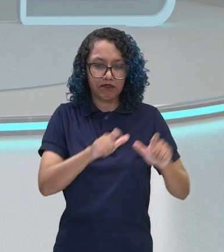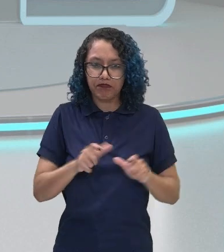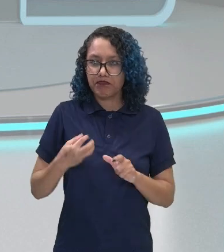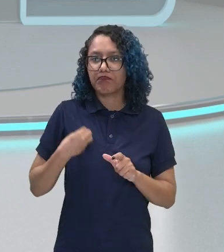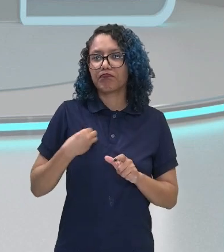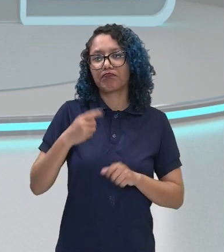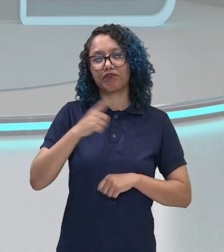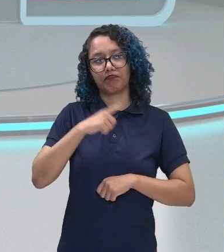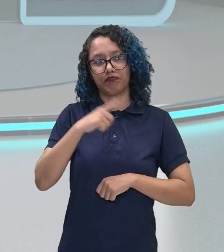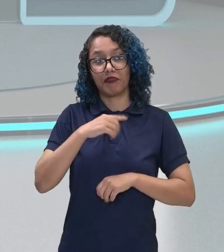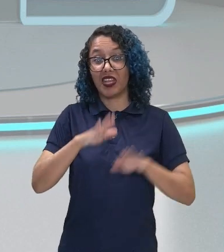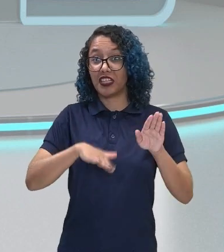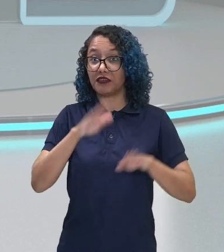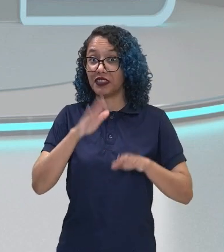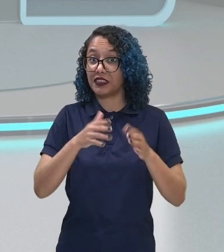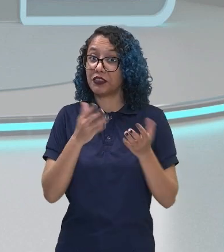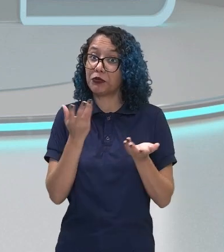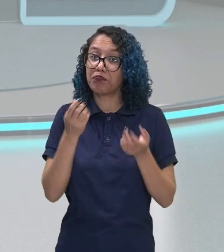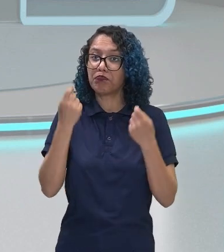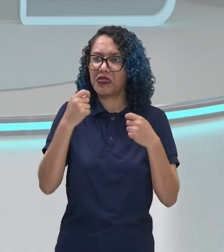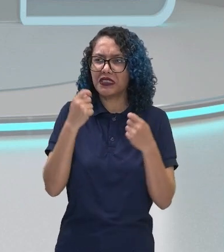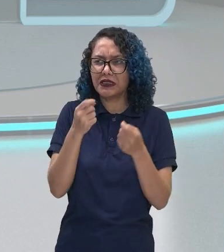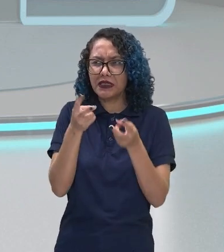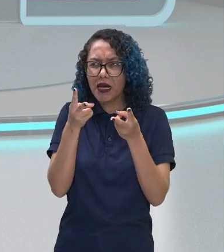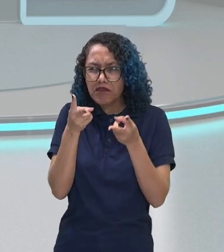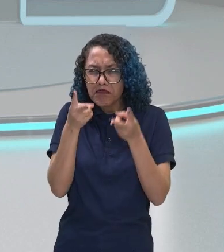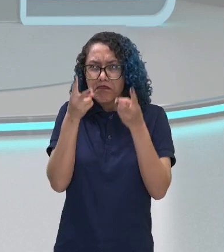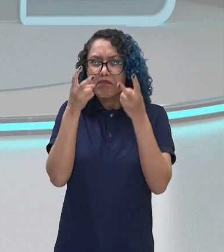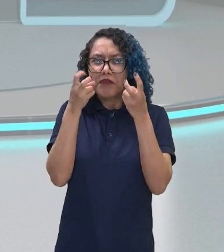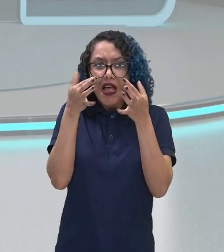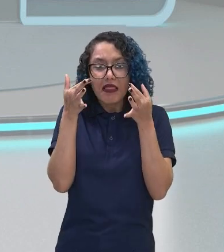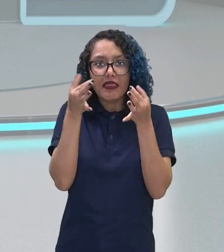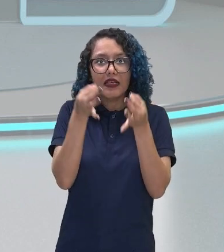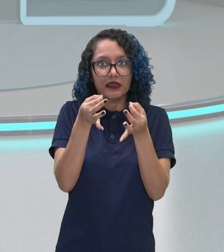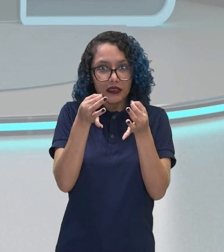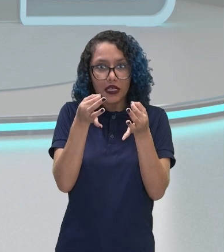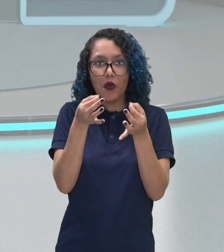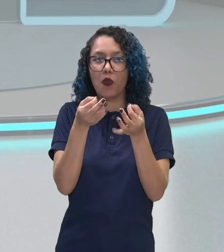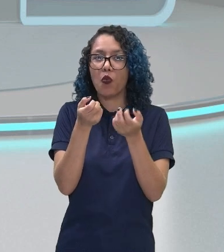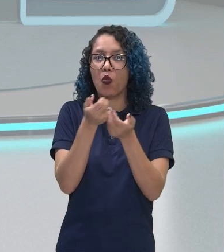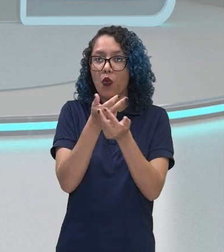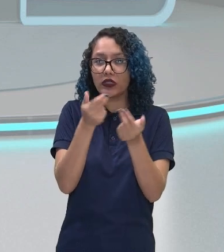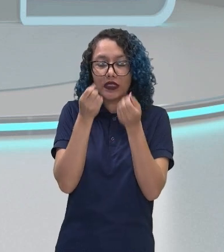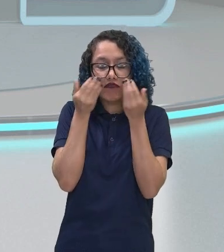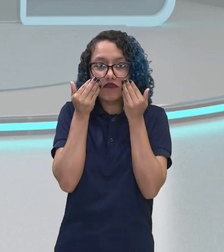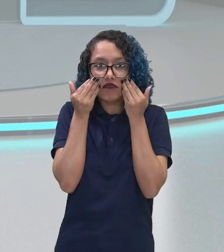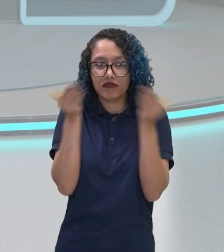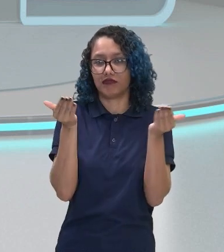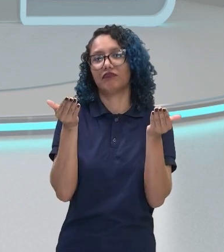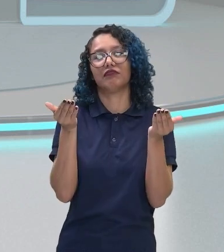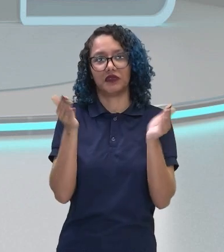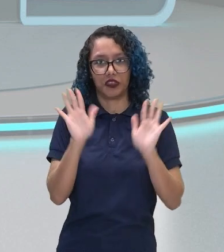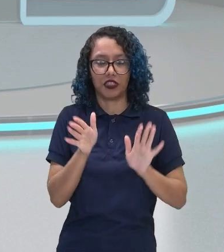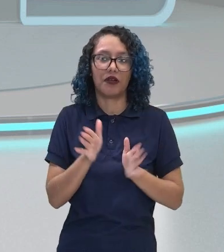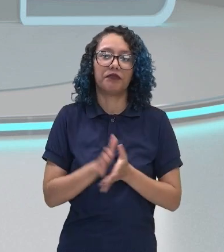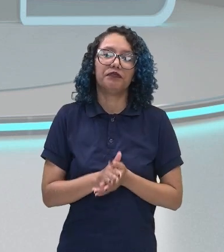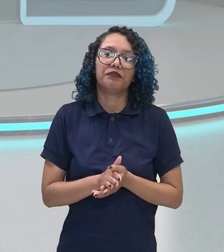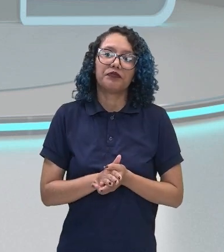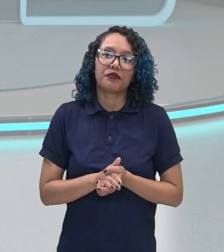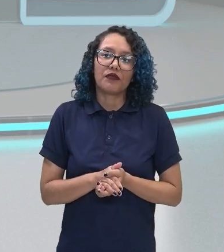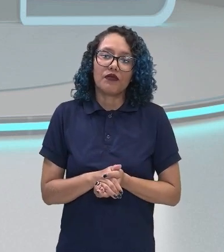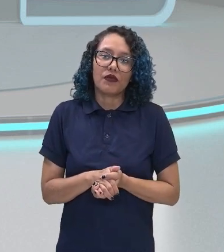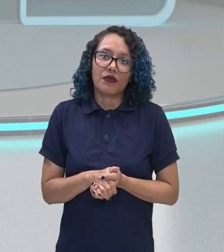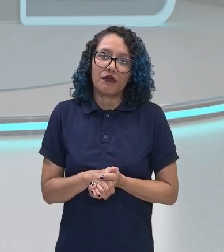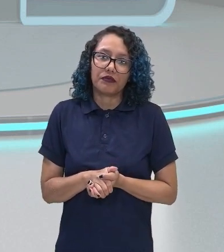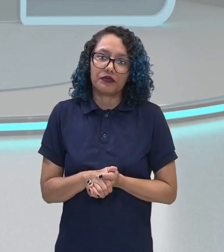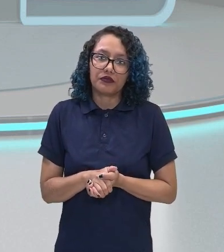Às vezes falta só a gente enxergar um pouco mais do que está óbvio. Vamos tirar esse cenário